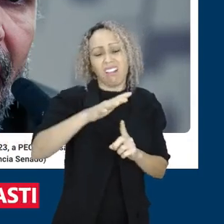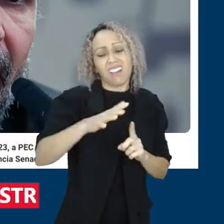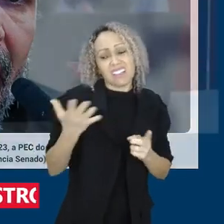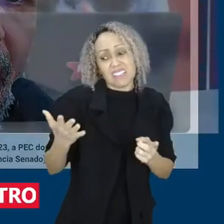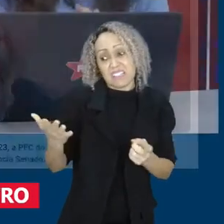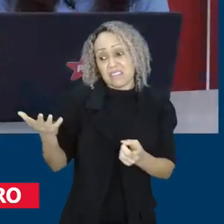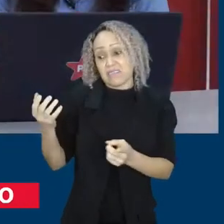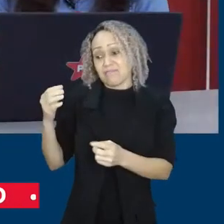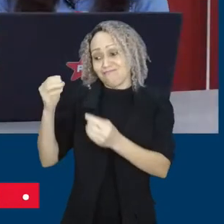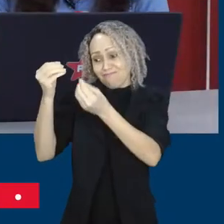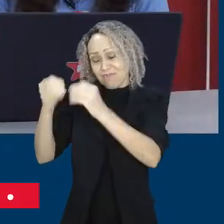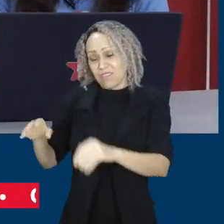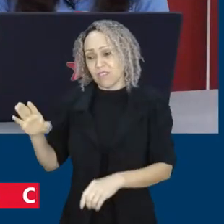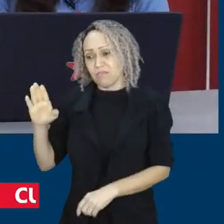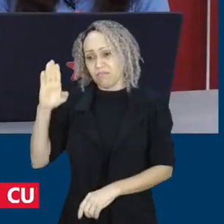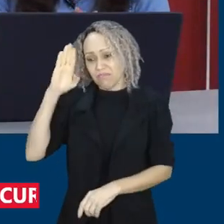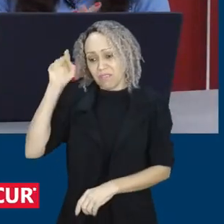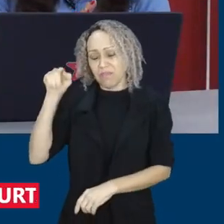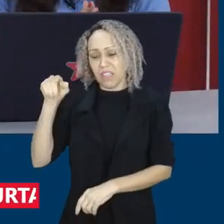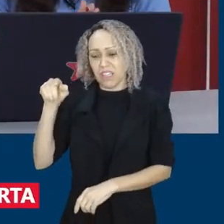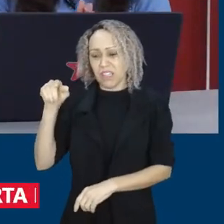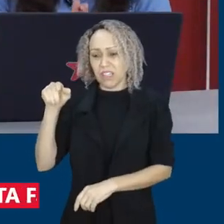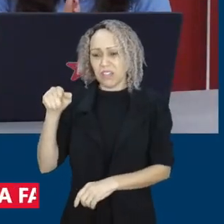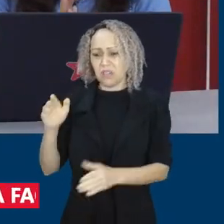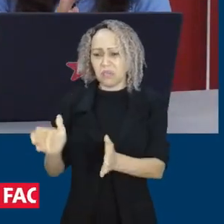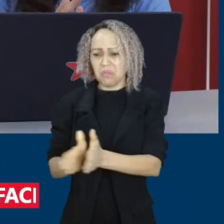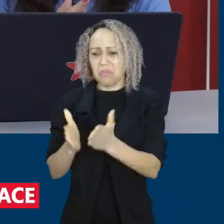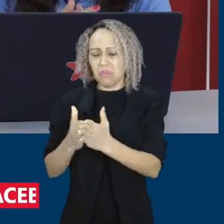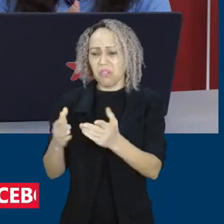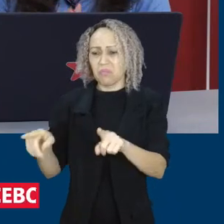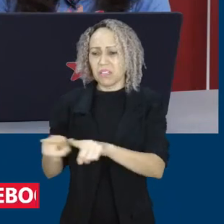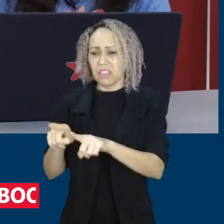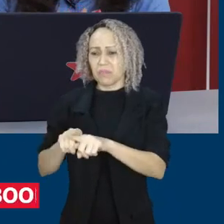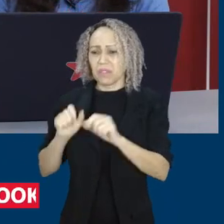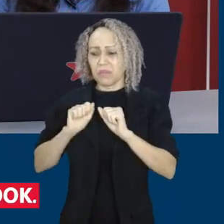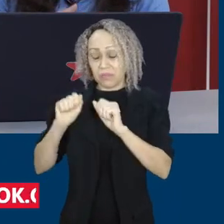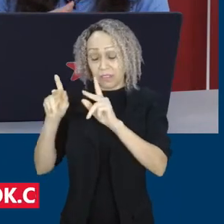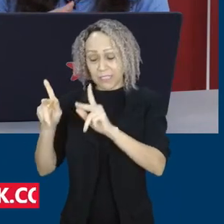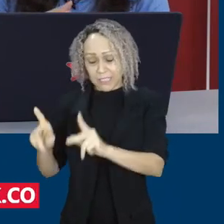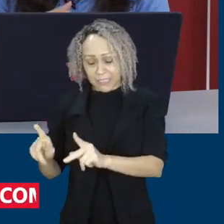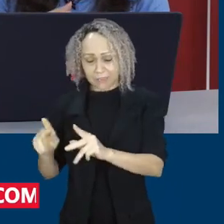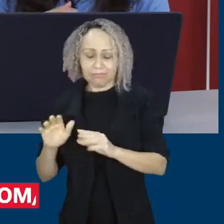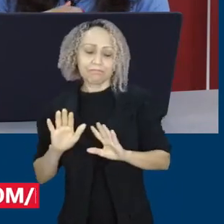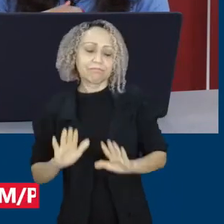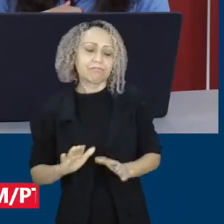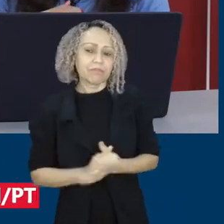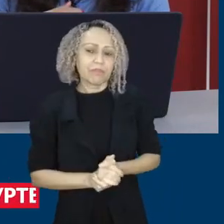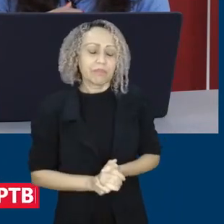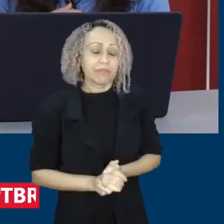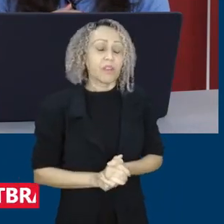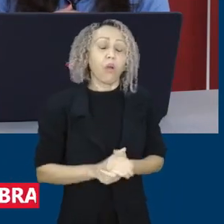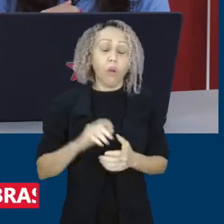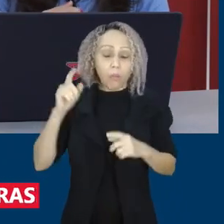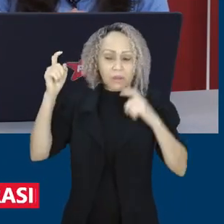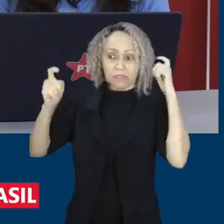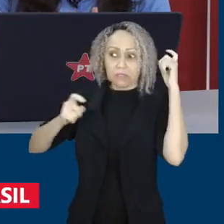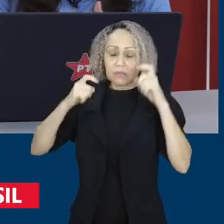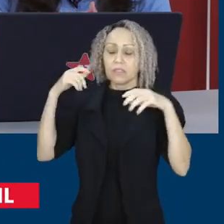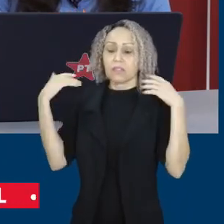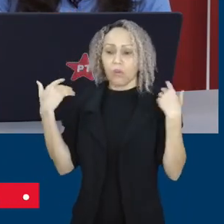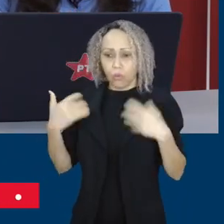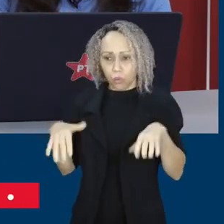pobres Olha mano a preocupação de fato é muito grande você sabe que o atum muito nessa área né